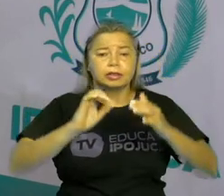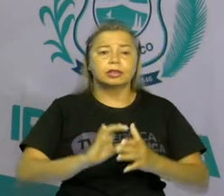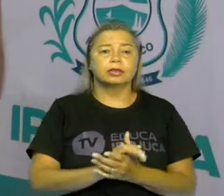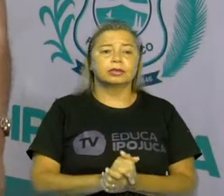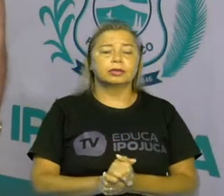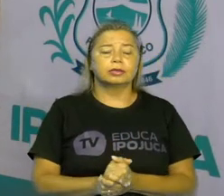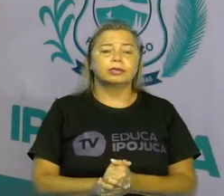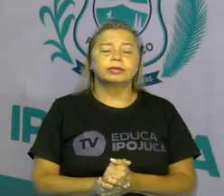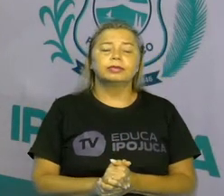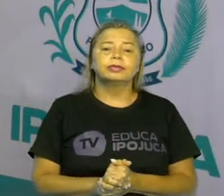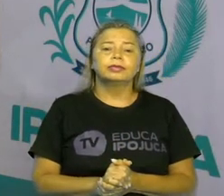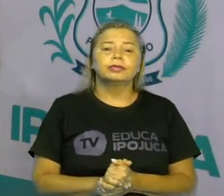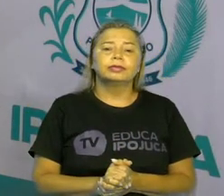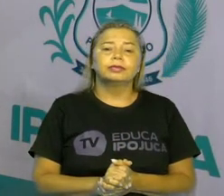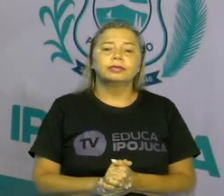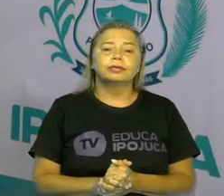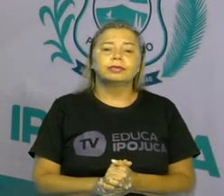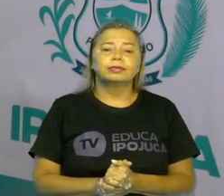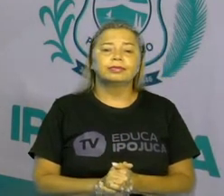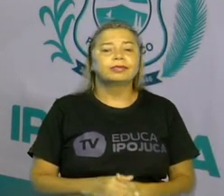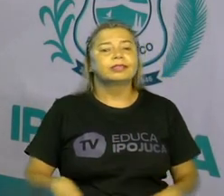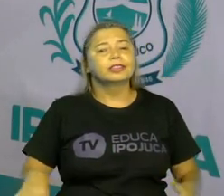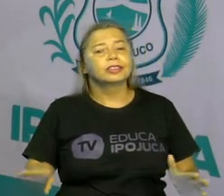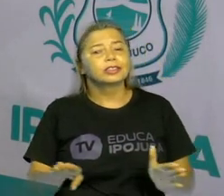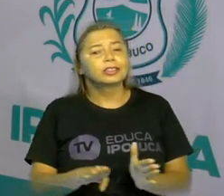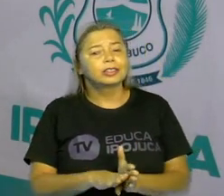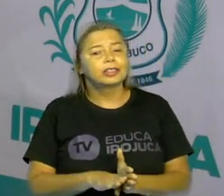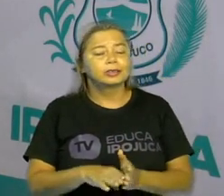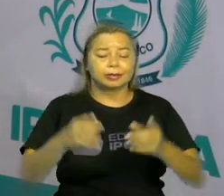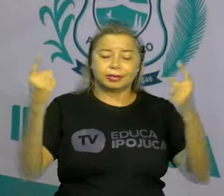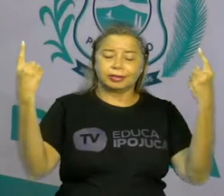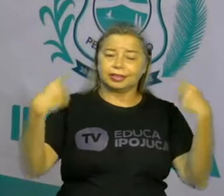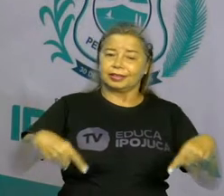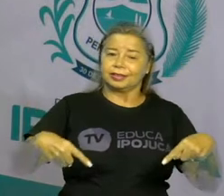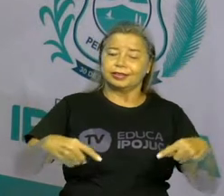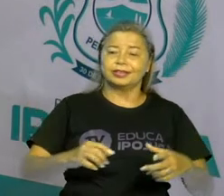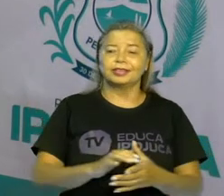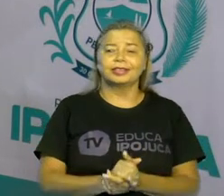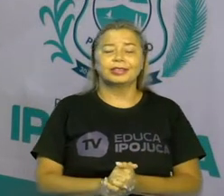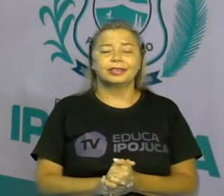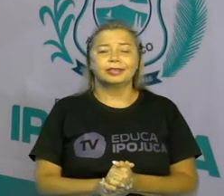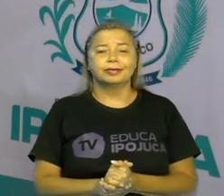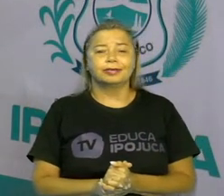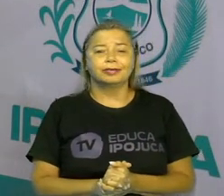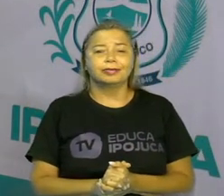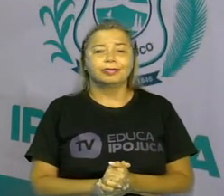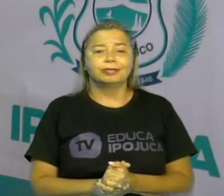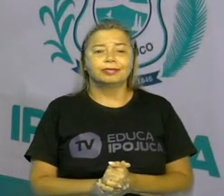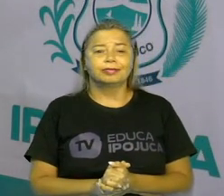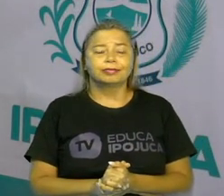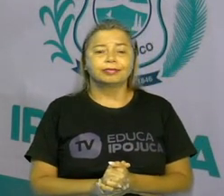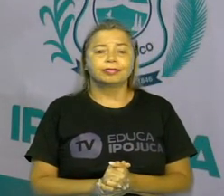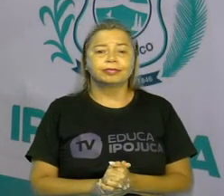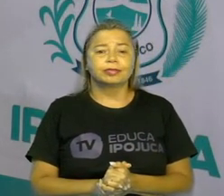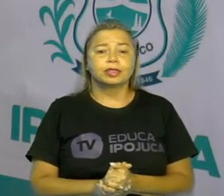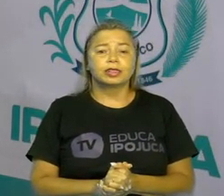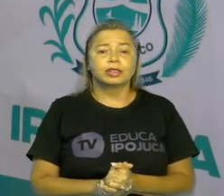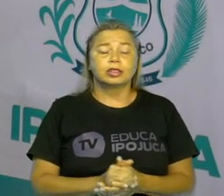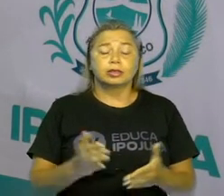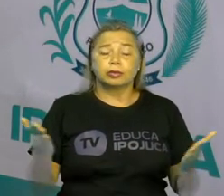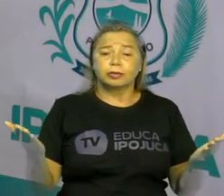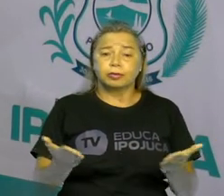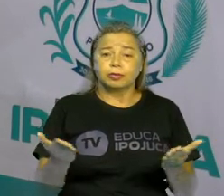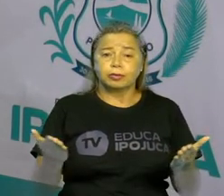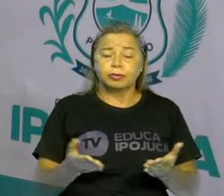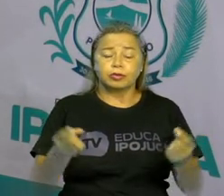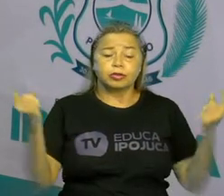outros. E chegamos ao nosso desafio de hoje, isso mesmo. No nosso desafio,